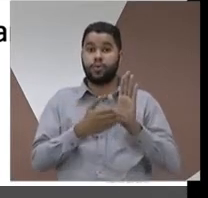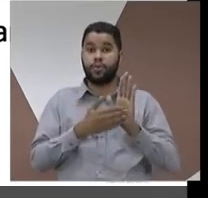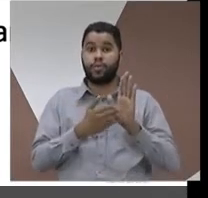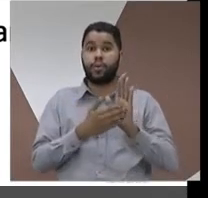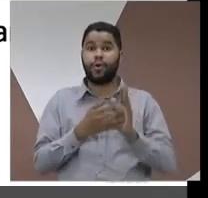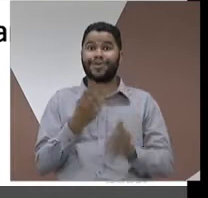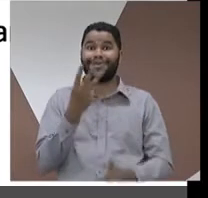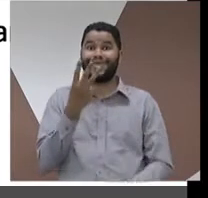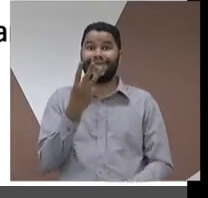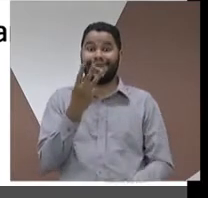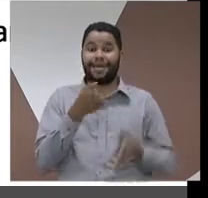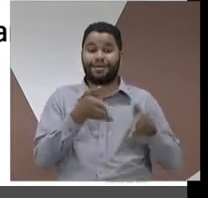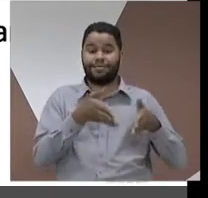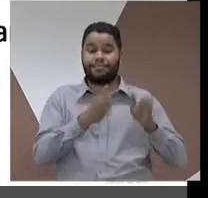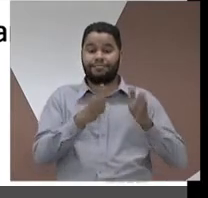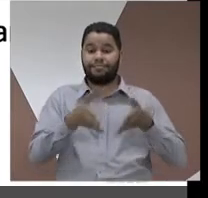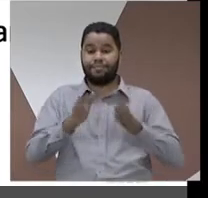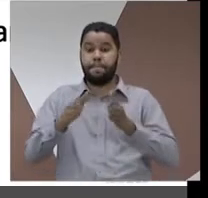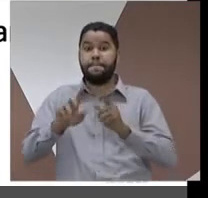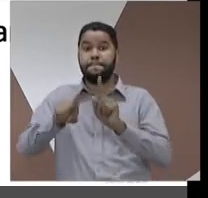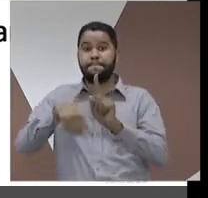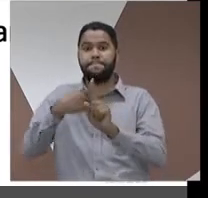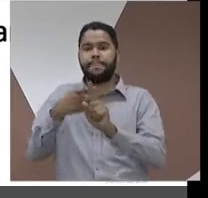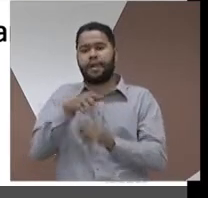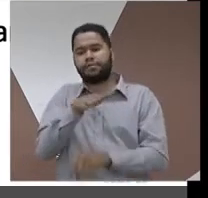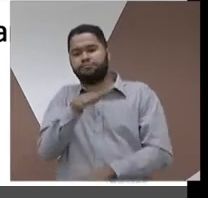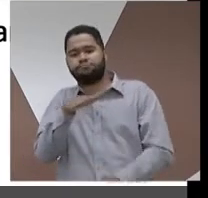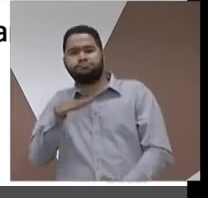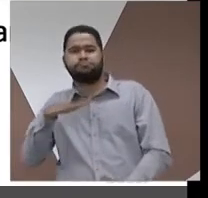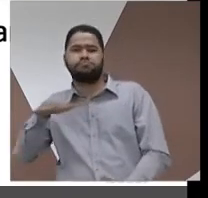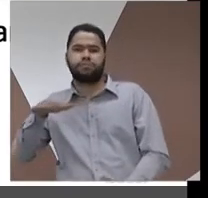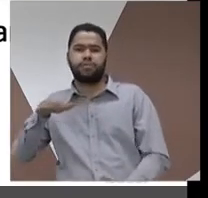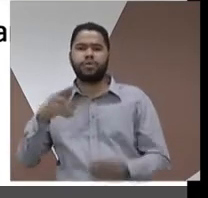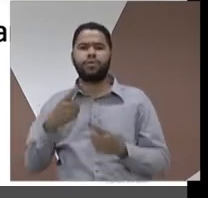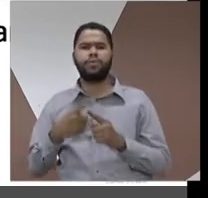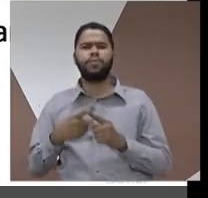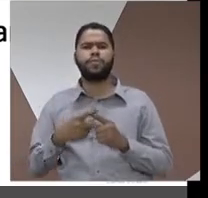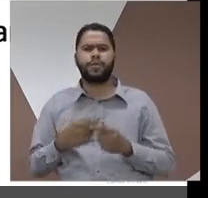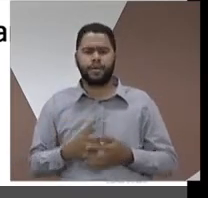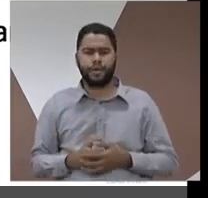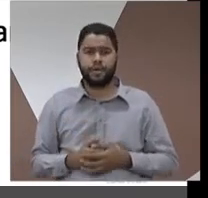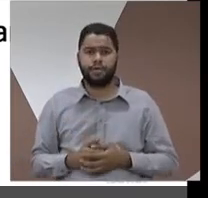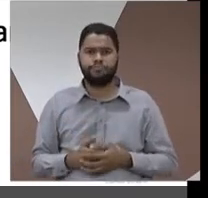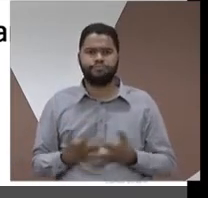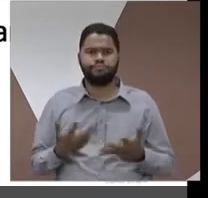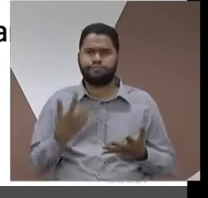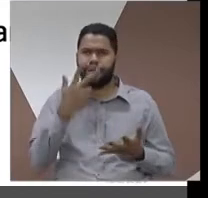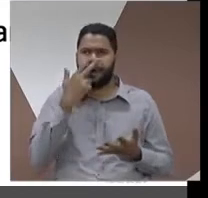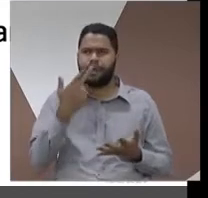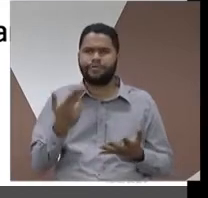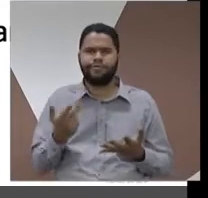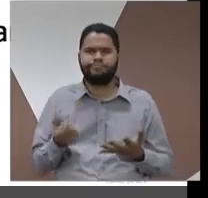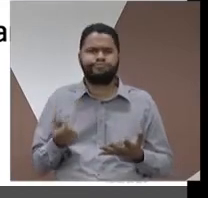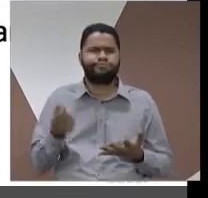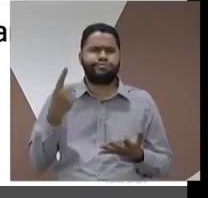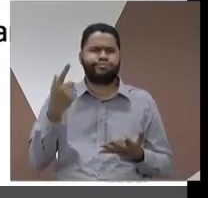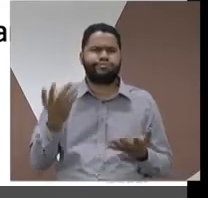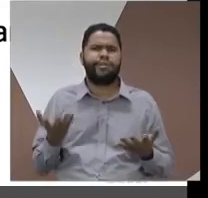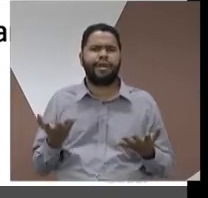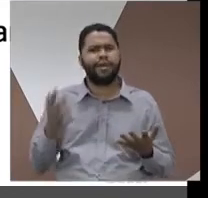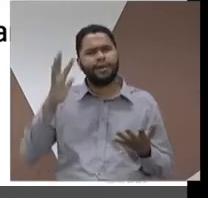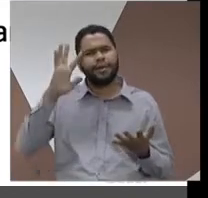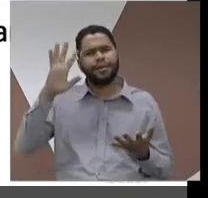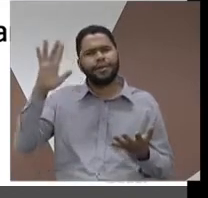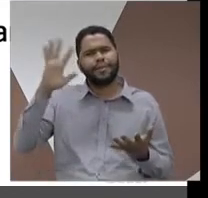são três pistas mais acostamento. Porque é inacreditável